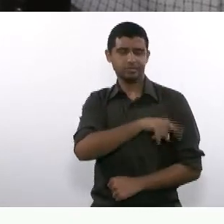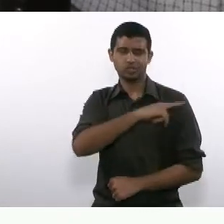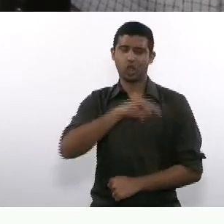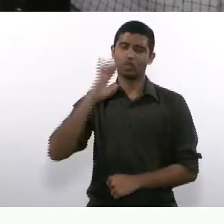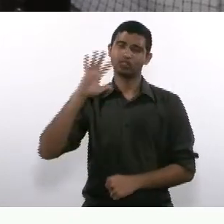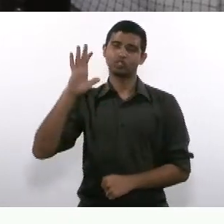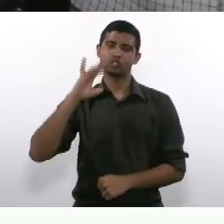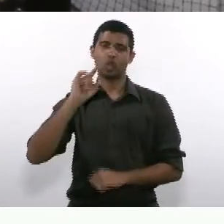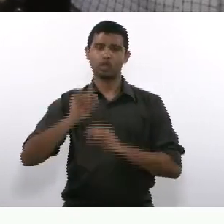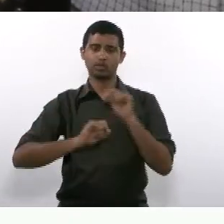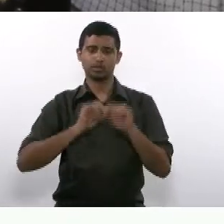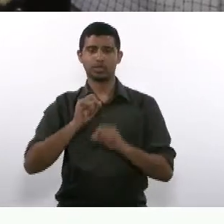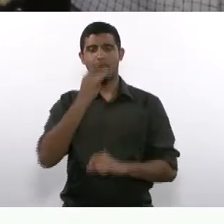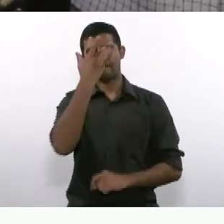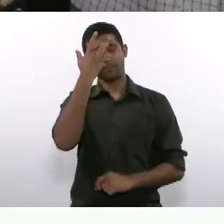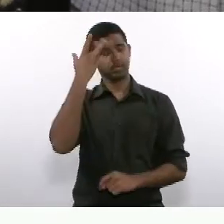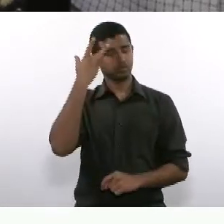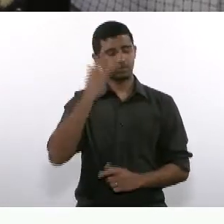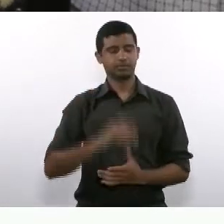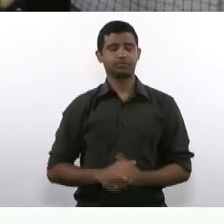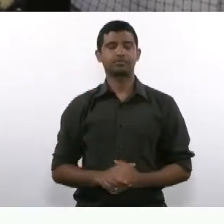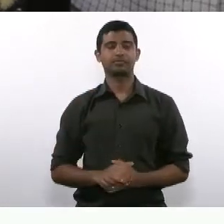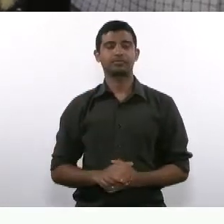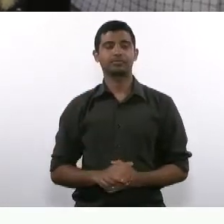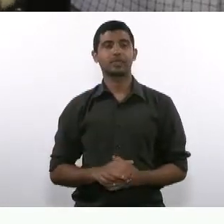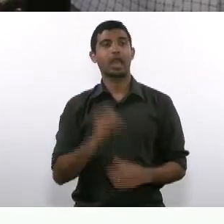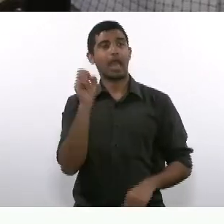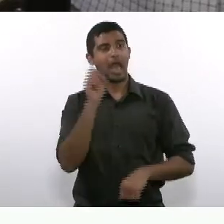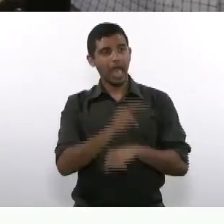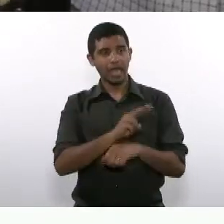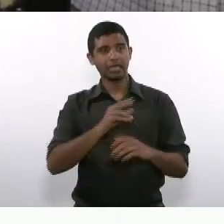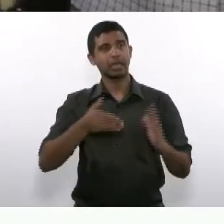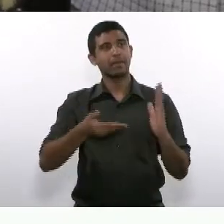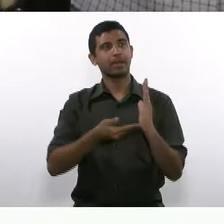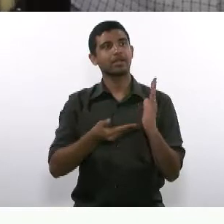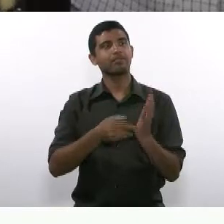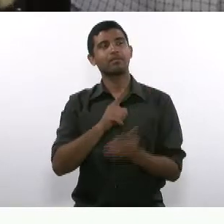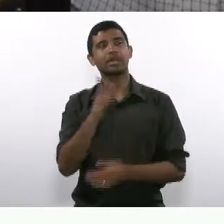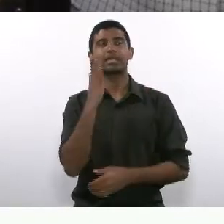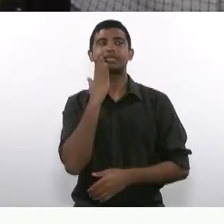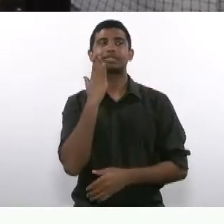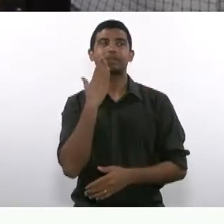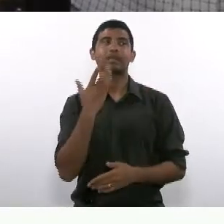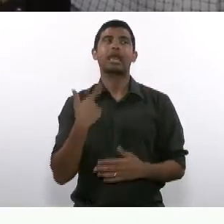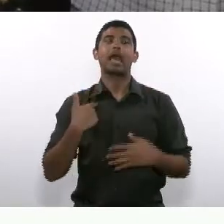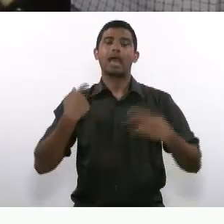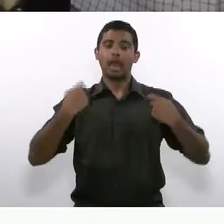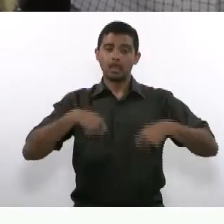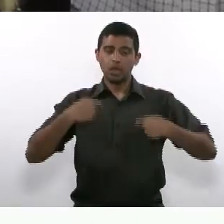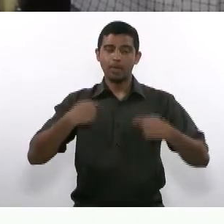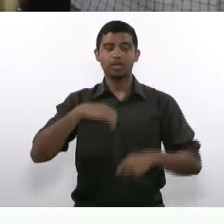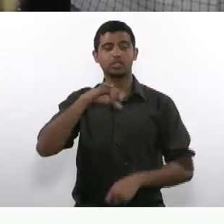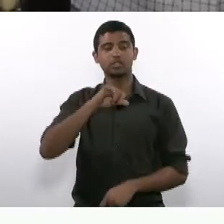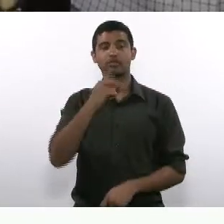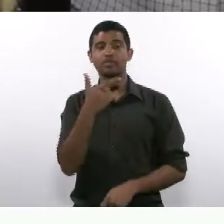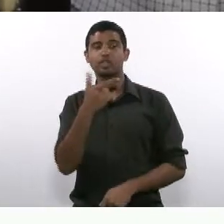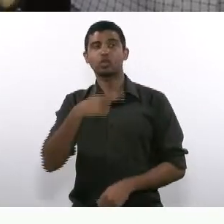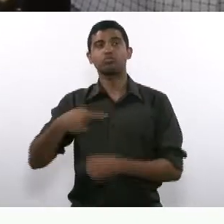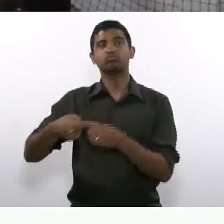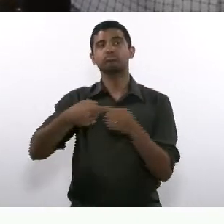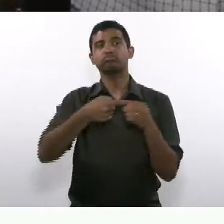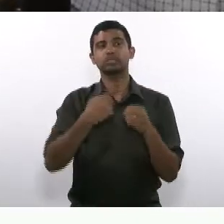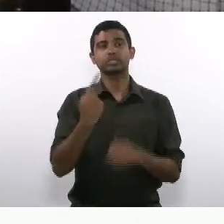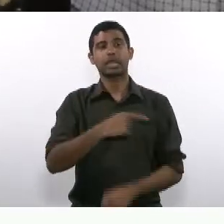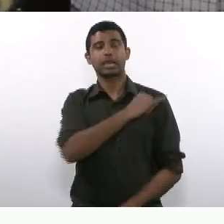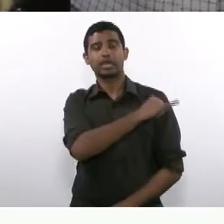nosso, que a pessoa entrando nessa plataforma, ela saiba o que é necessário para os 92 municípios do Estado. Eu